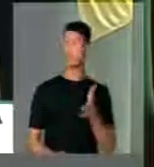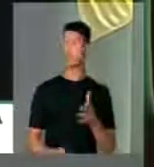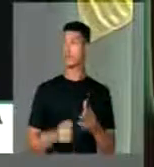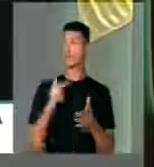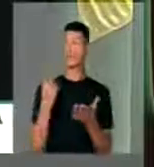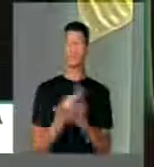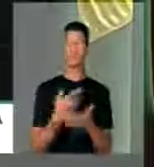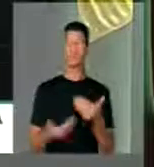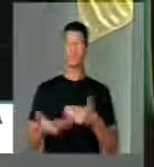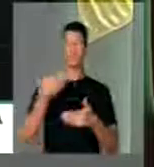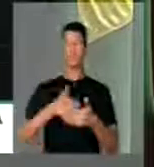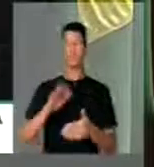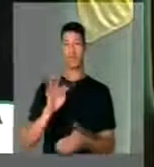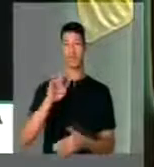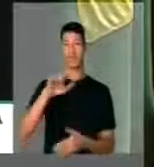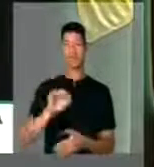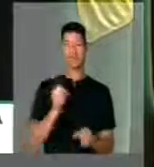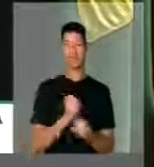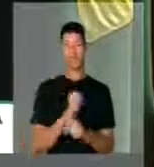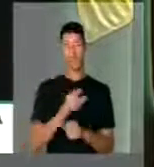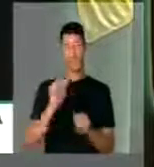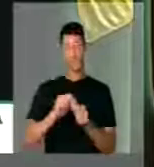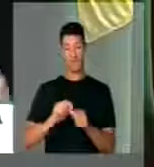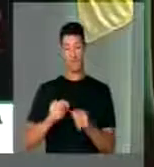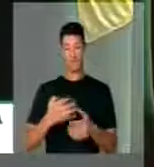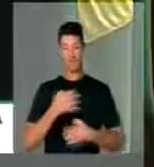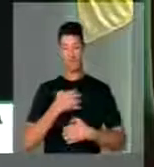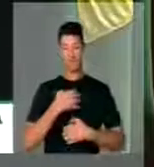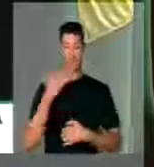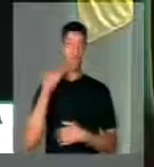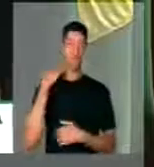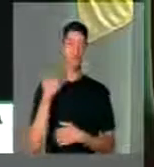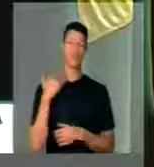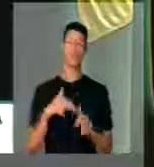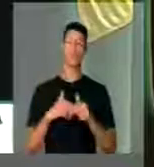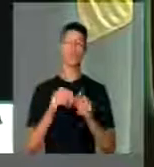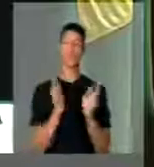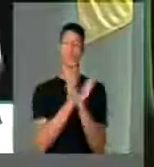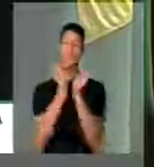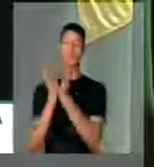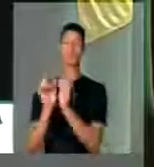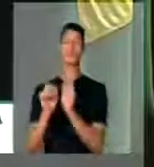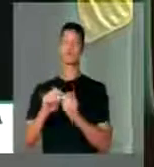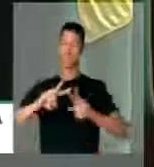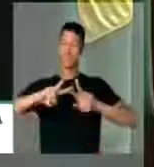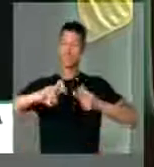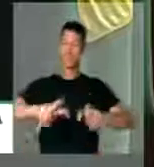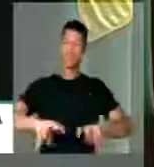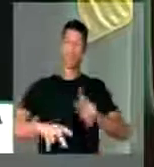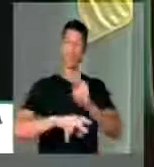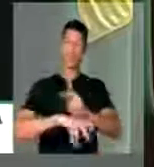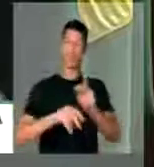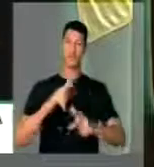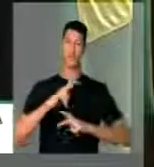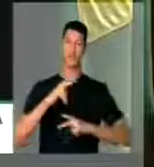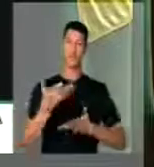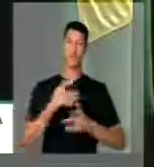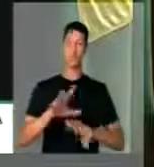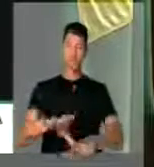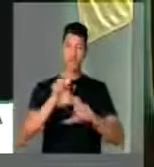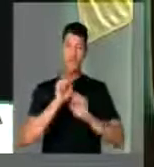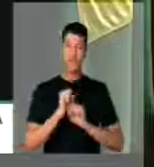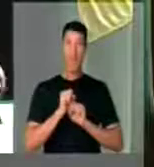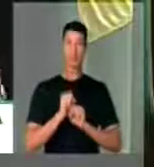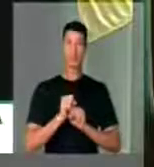que está por trás de fundo. Essa reforma foi feita inspirada pelos bancos, pelo setor que explora a previdência privada, e eles querem